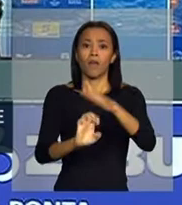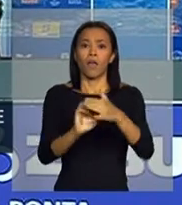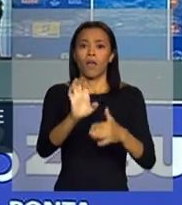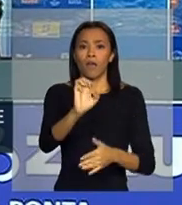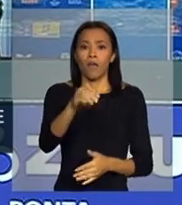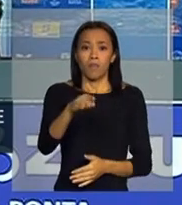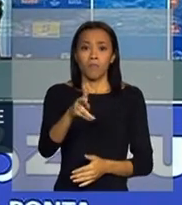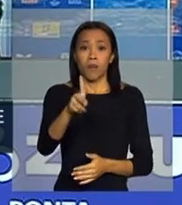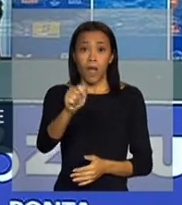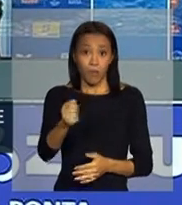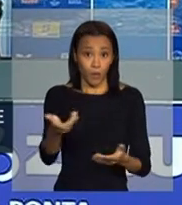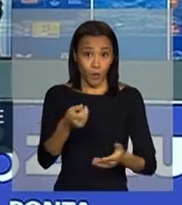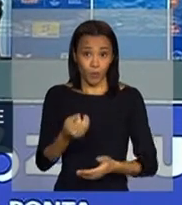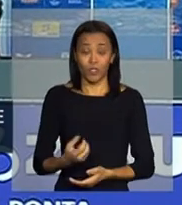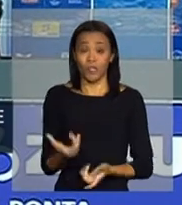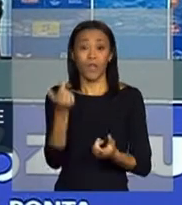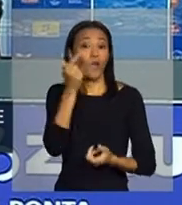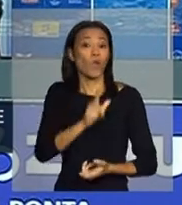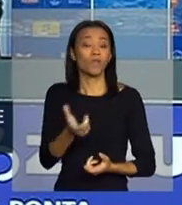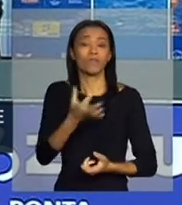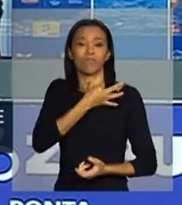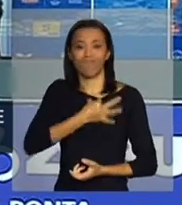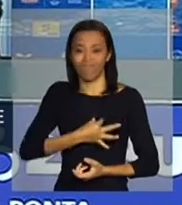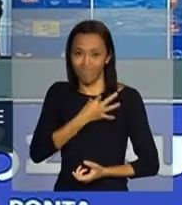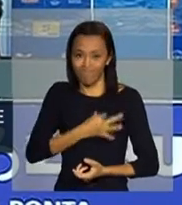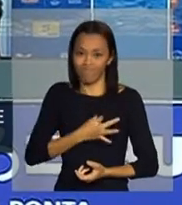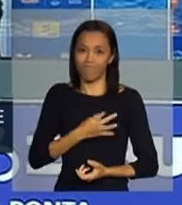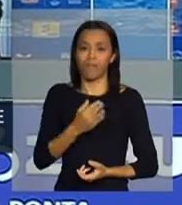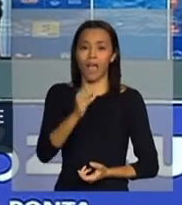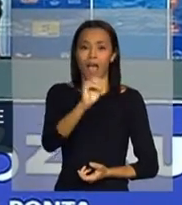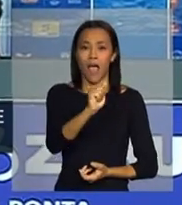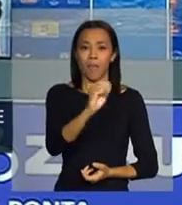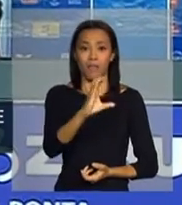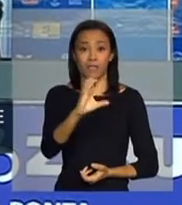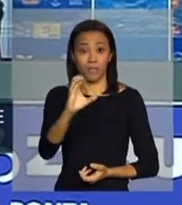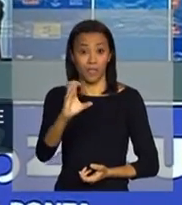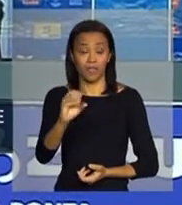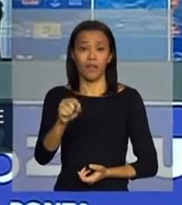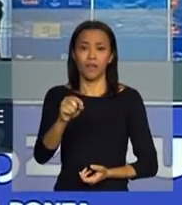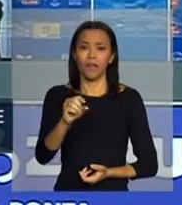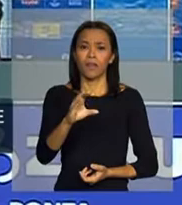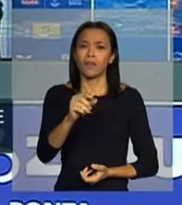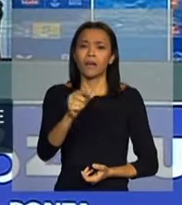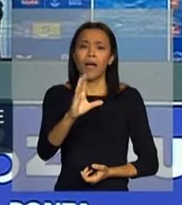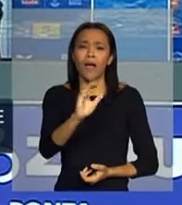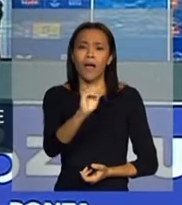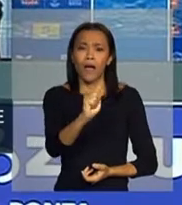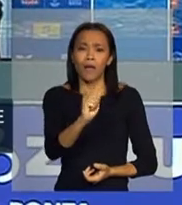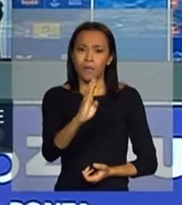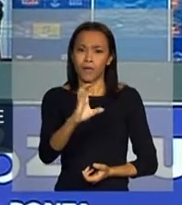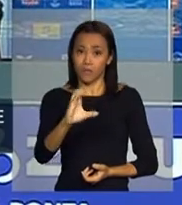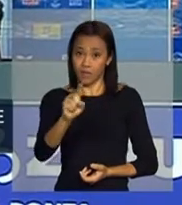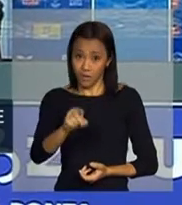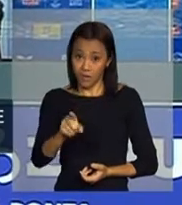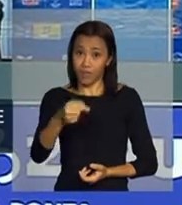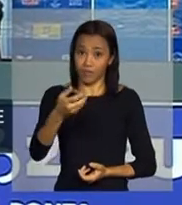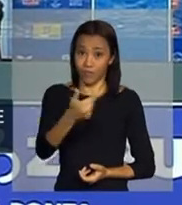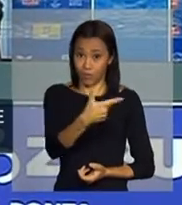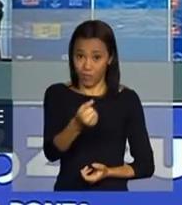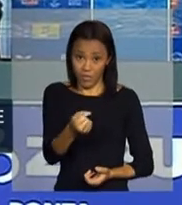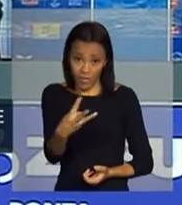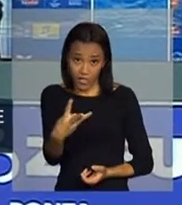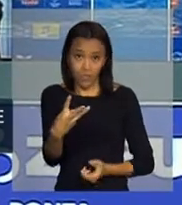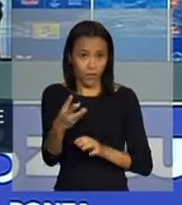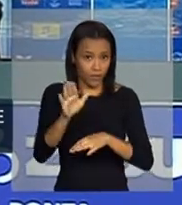com a comenda do mérito ABCZ 2013 na categoria nacional. Por intermédio dele, eu cumprimento cada